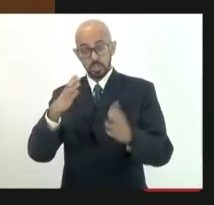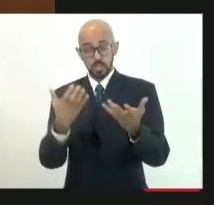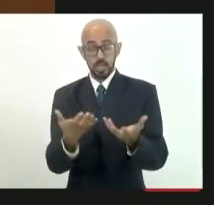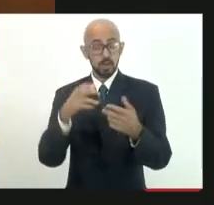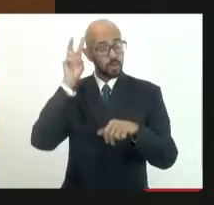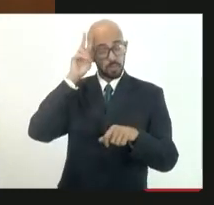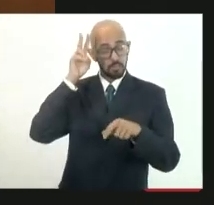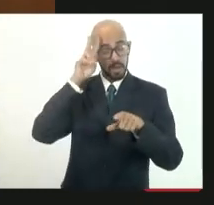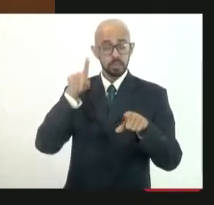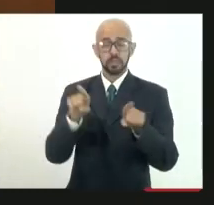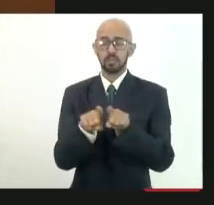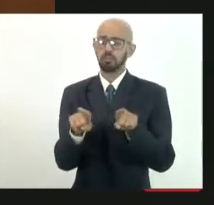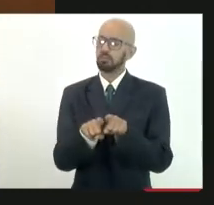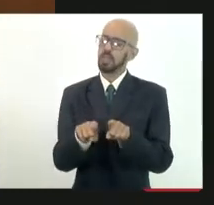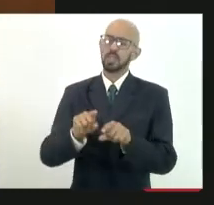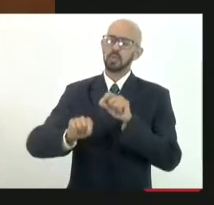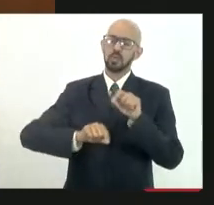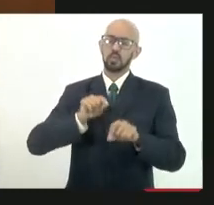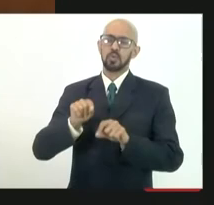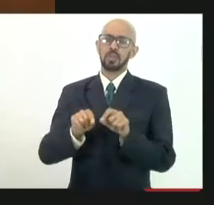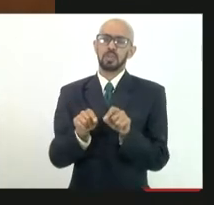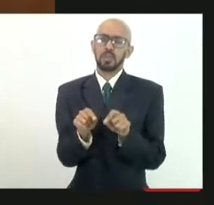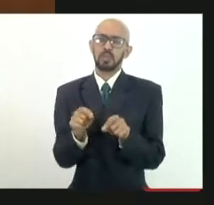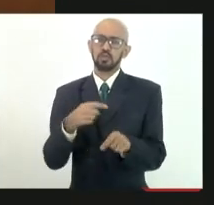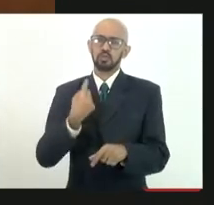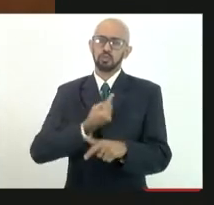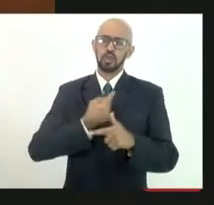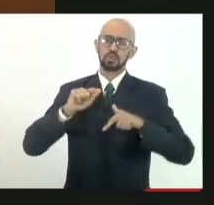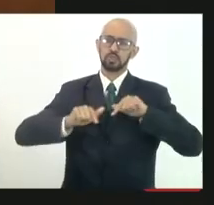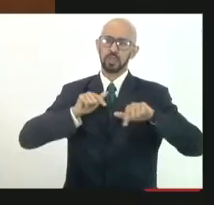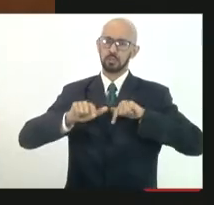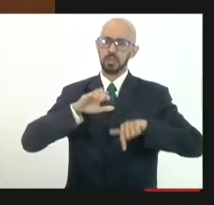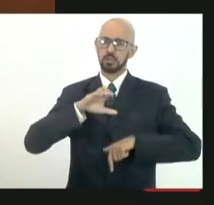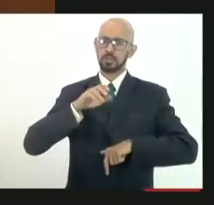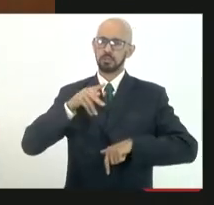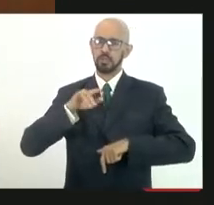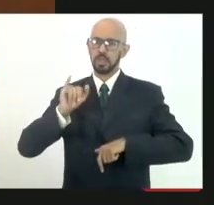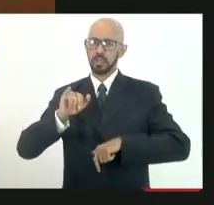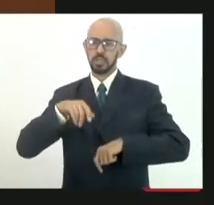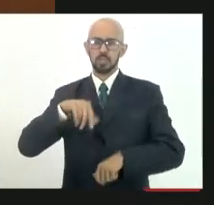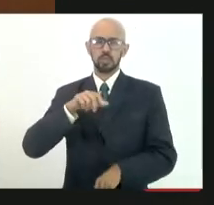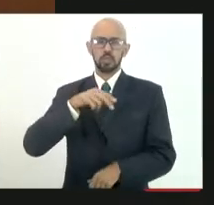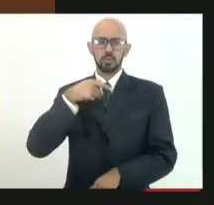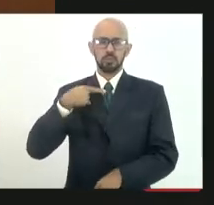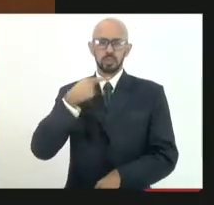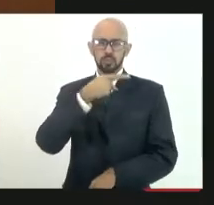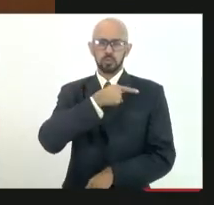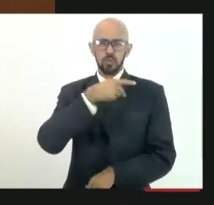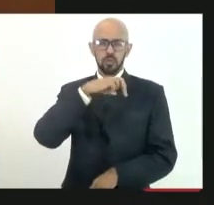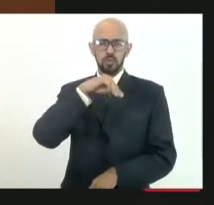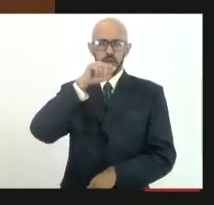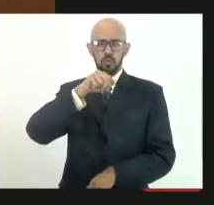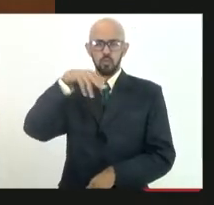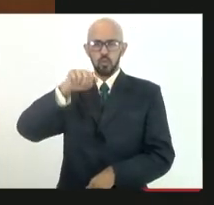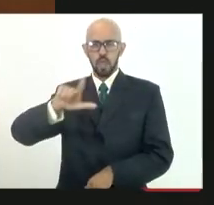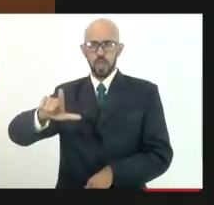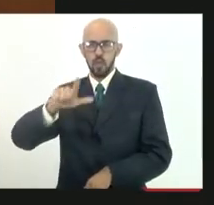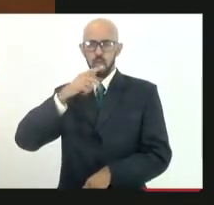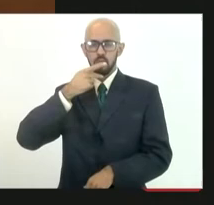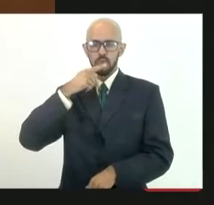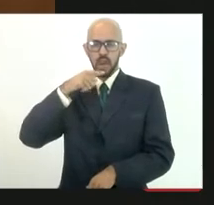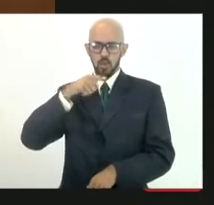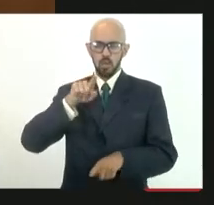destacando nos nossos trabalhos aqui na CPI, e o pastor Manuel Ribeiro fez menção, ainda que rapidamente, a